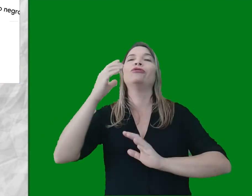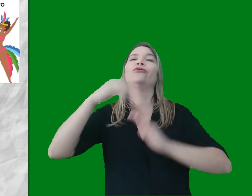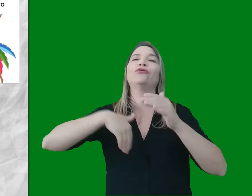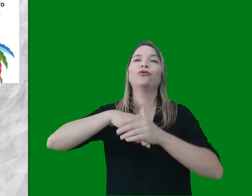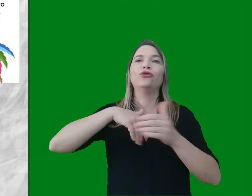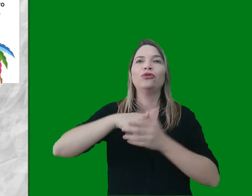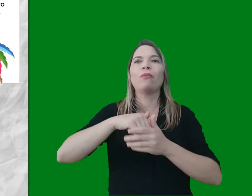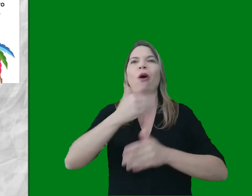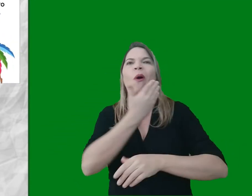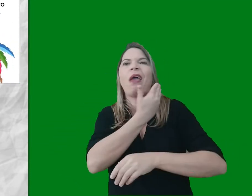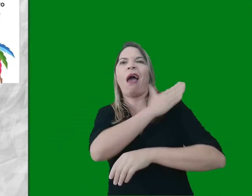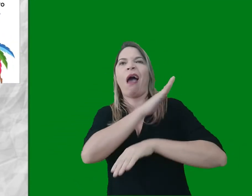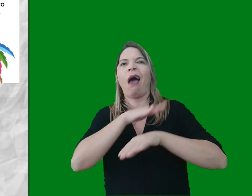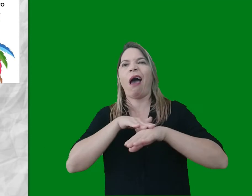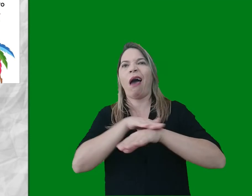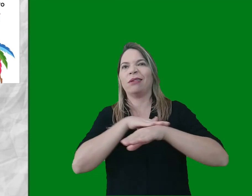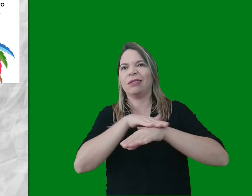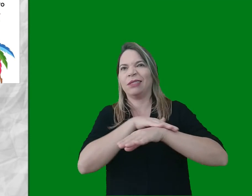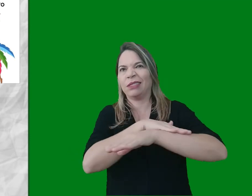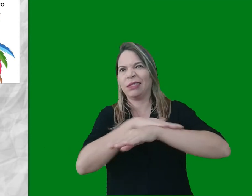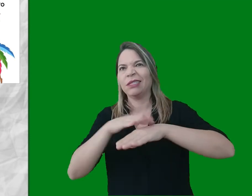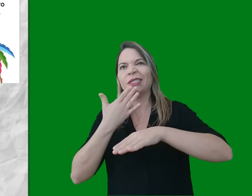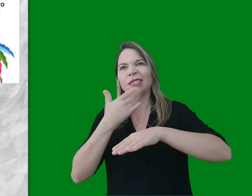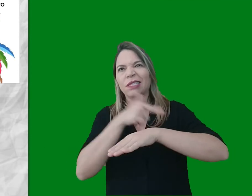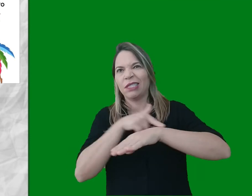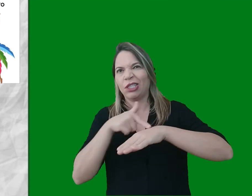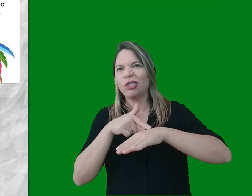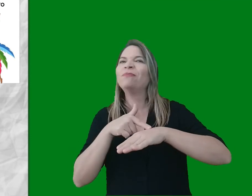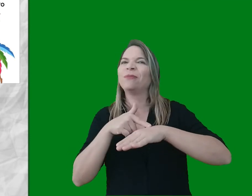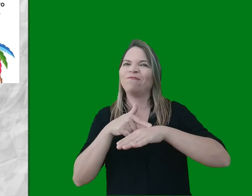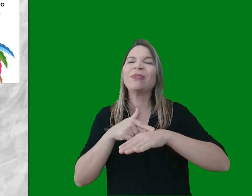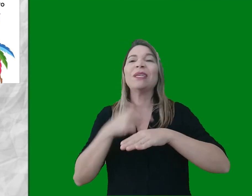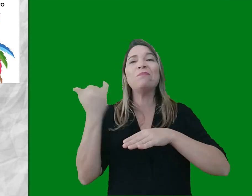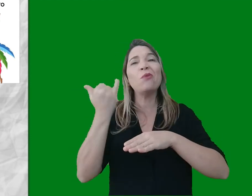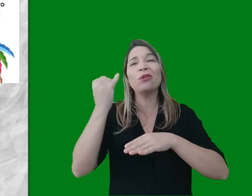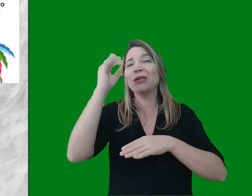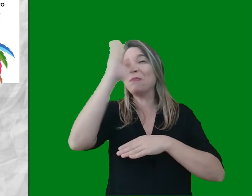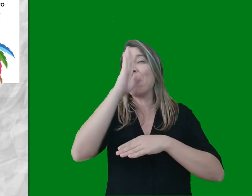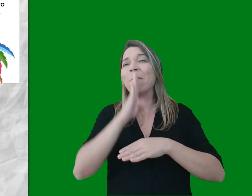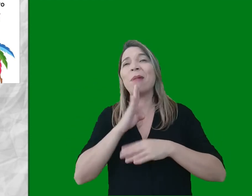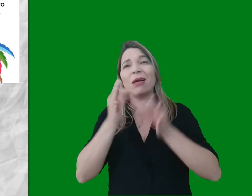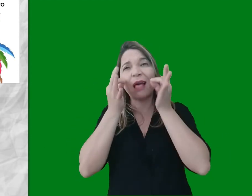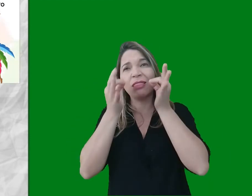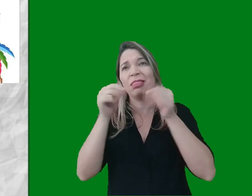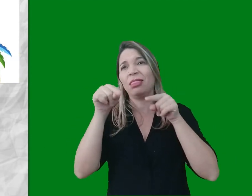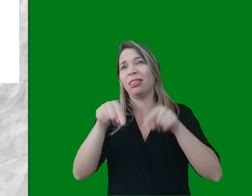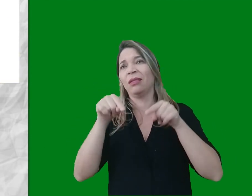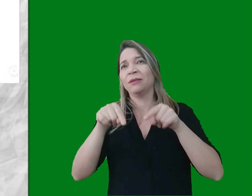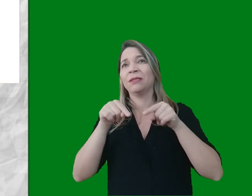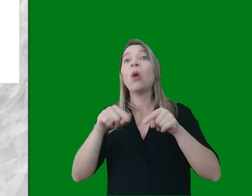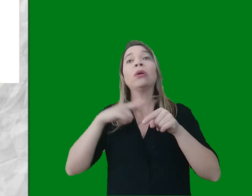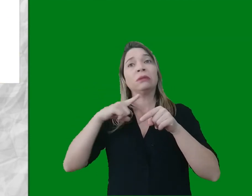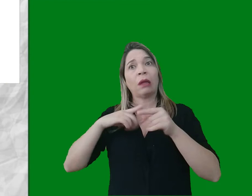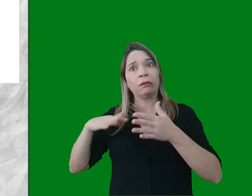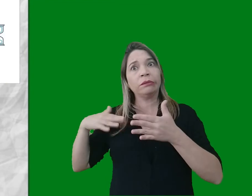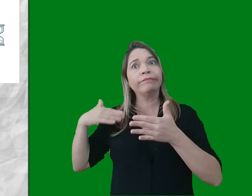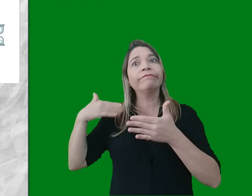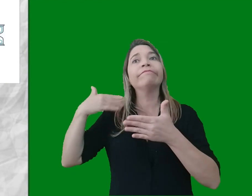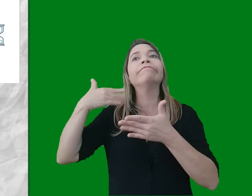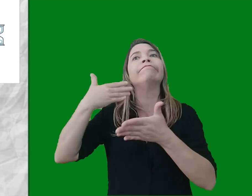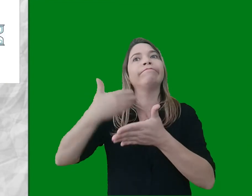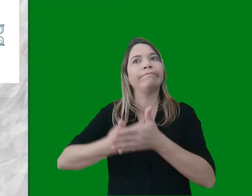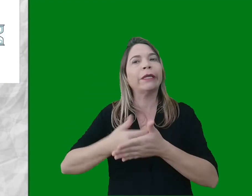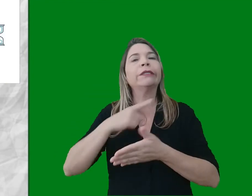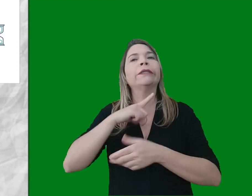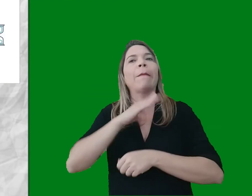o que é chamado de racismo à brasileira, o conceito de raça e sua implicação no futebol brasileiro. Uma linha histórica é desenhada para situar